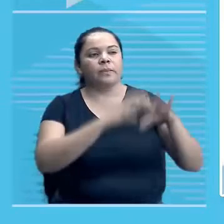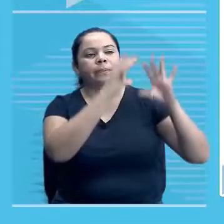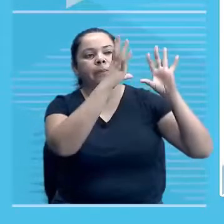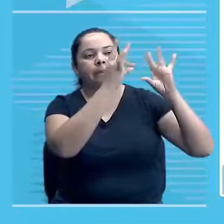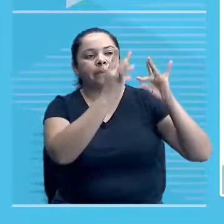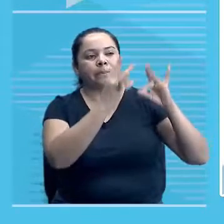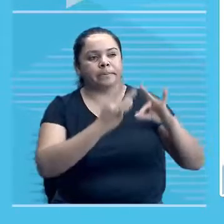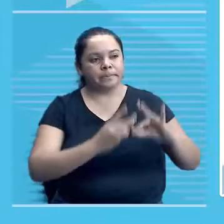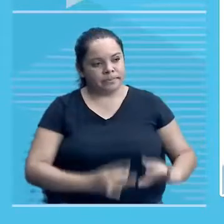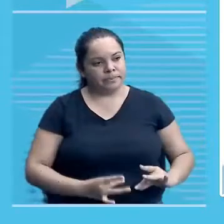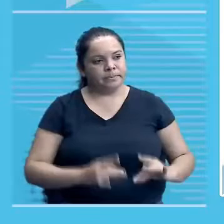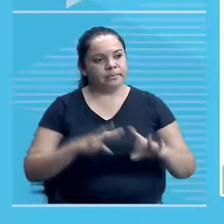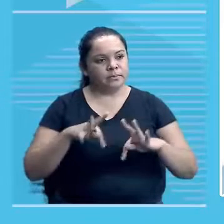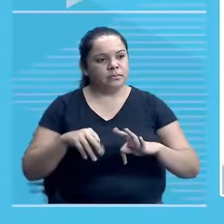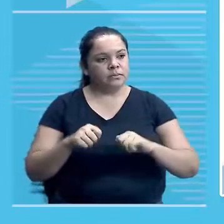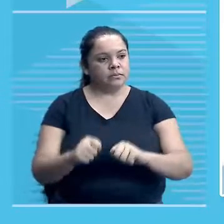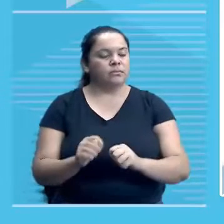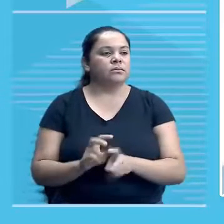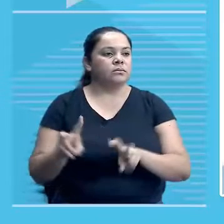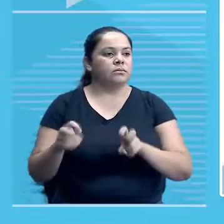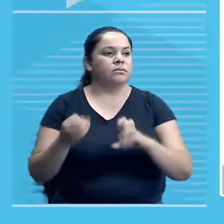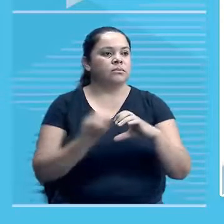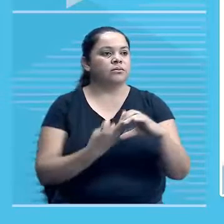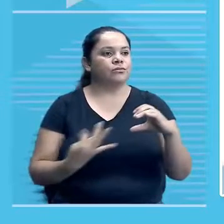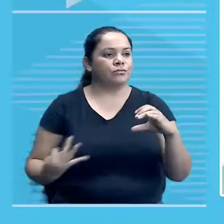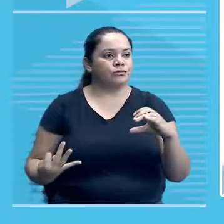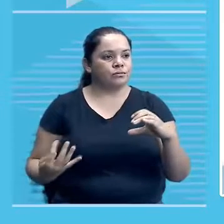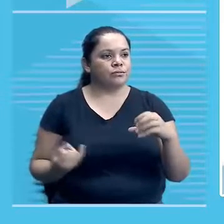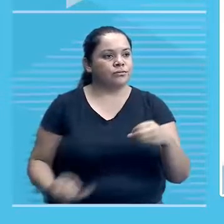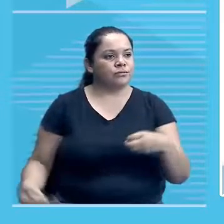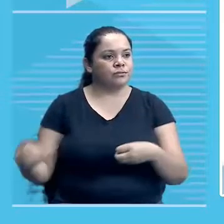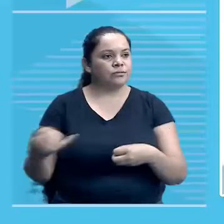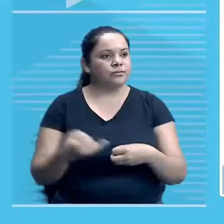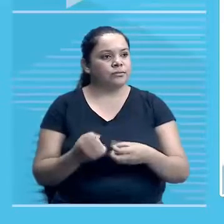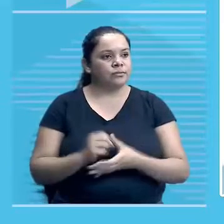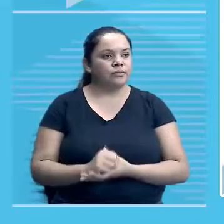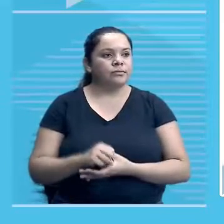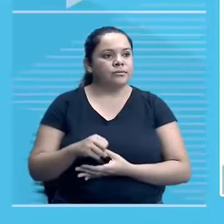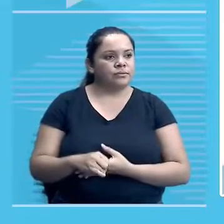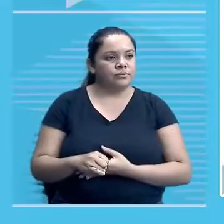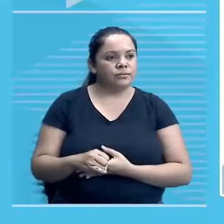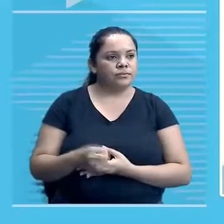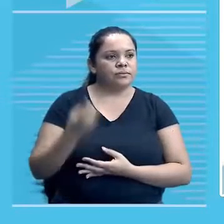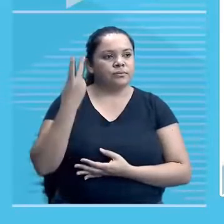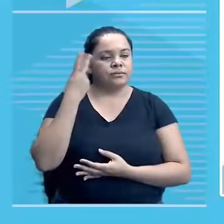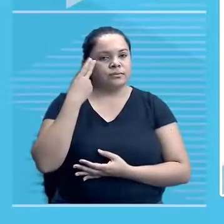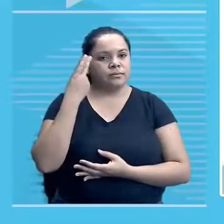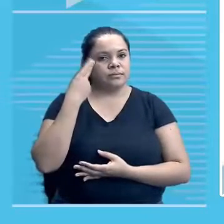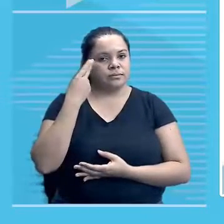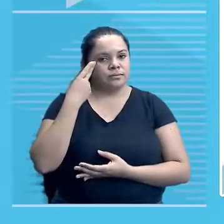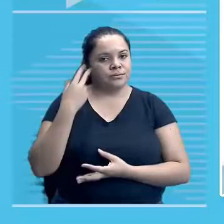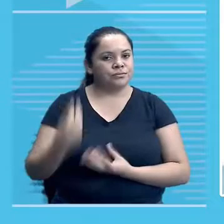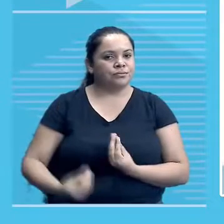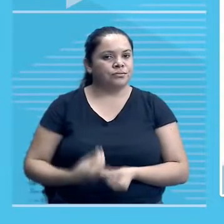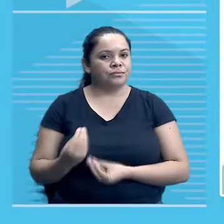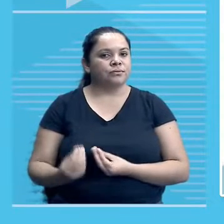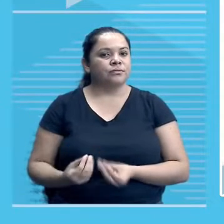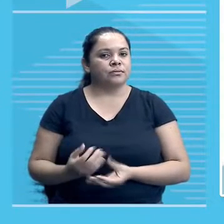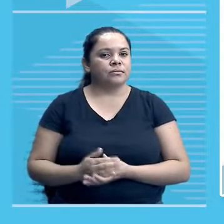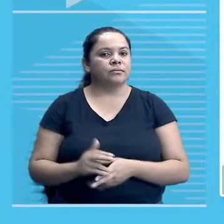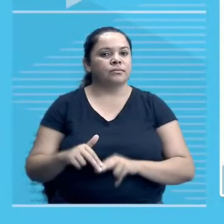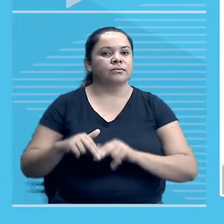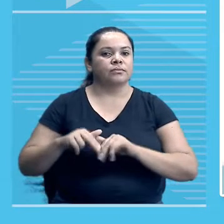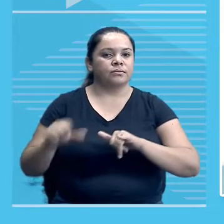ó. Quanto à natureza dos íons, ó. Quando é que um sal é normal? Quando ele é proveniente de uma reação